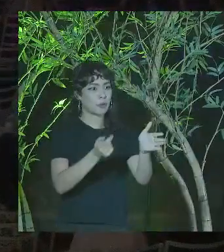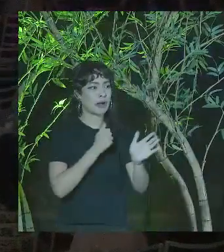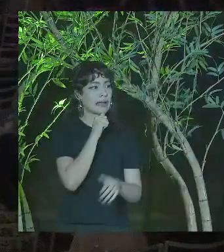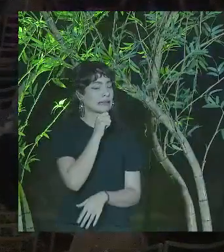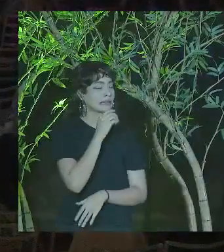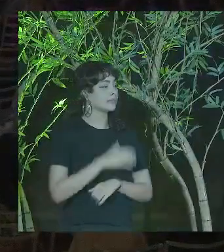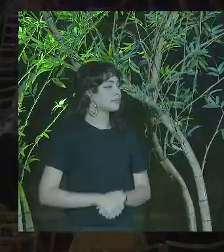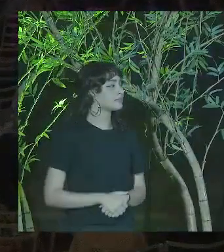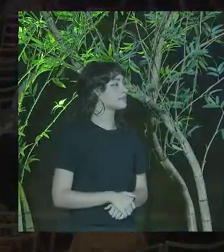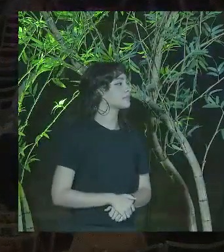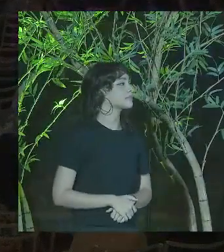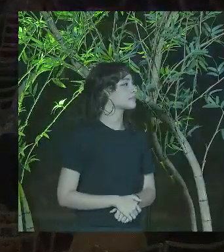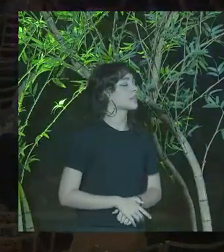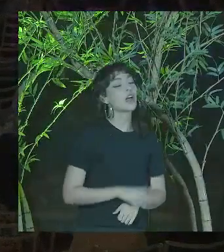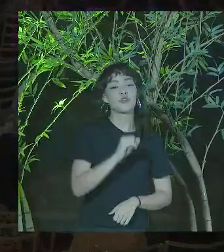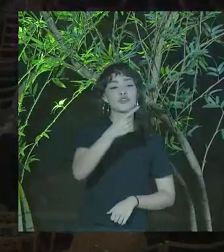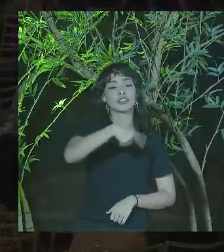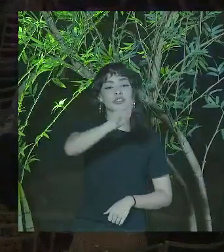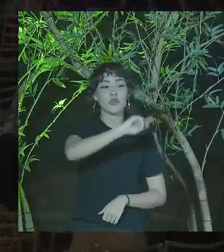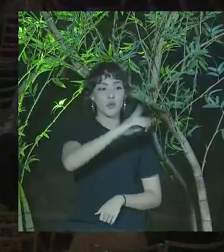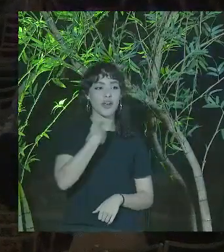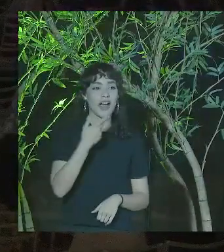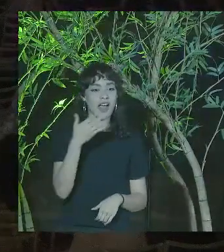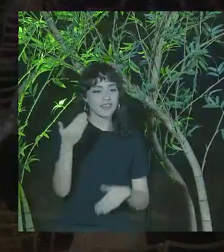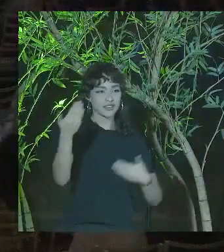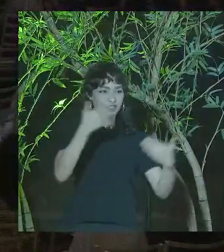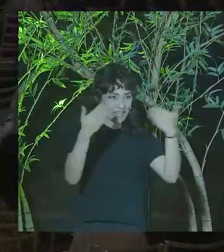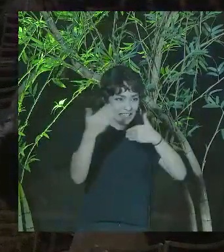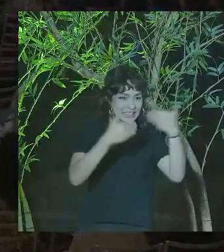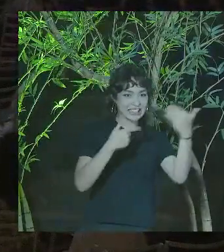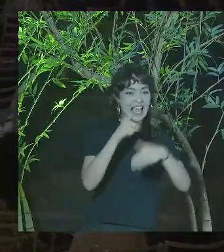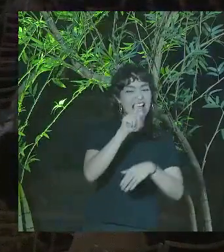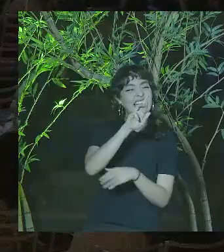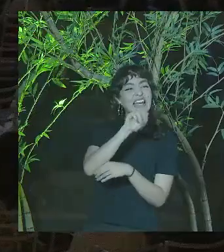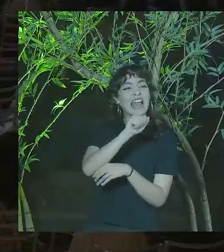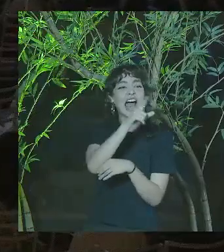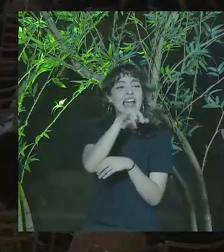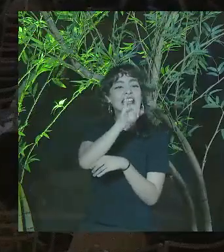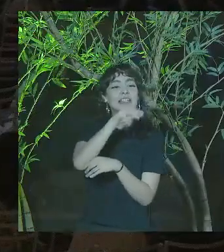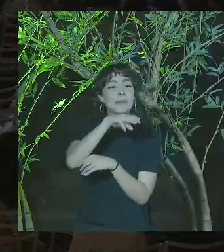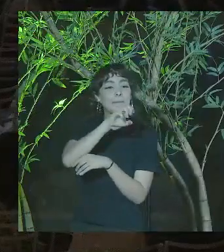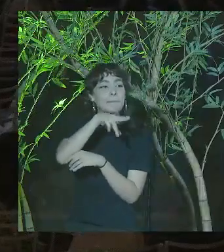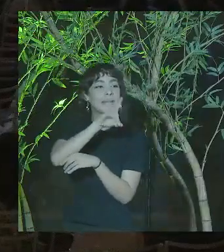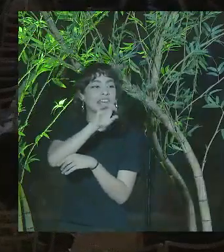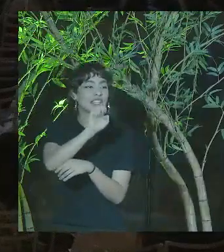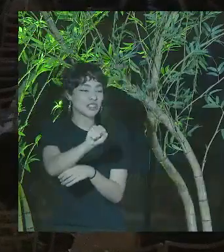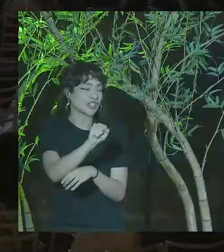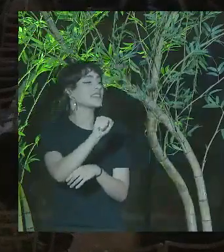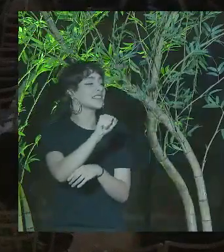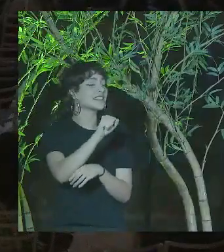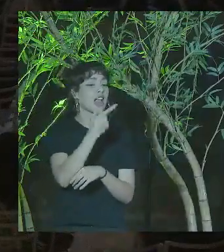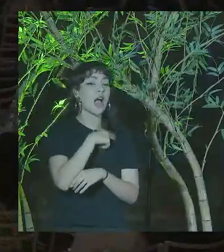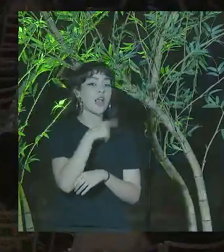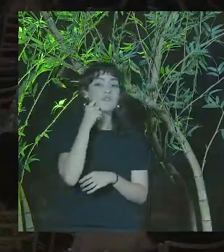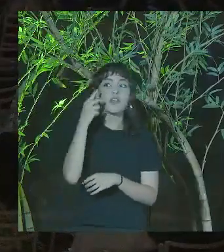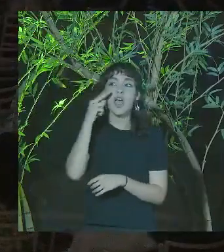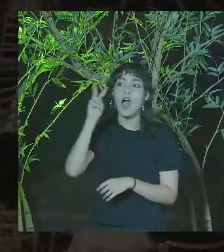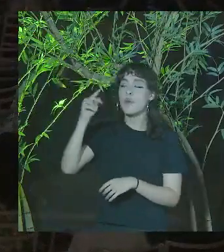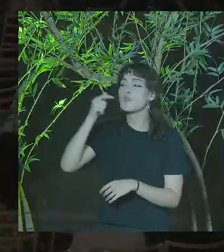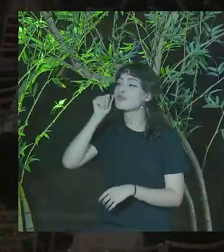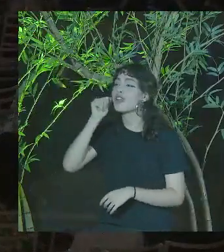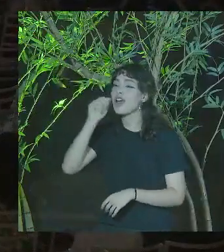Nova York. Entendeu? Vocês vão chegar no Instagram dela, procura assim, Grazi Mendes, procura assim, dá aquela digitada assim. Vocês vão ver ela assim, ela